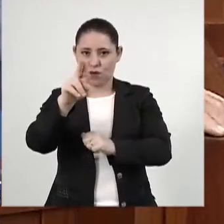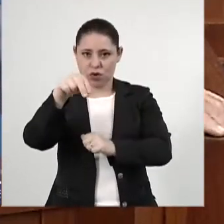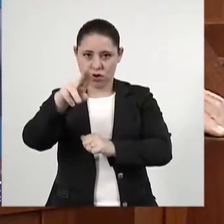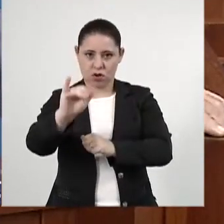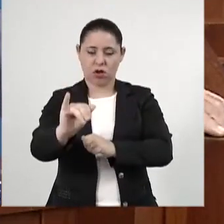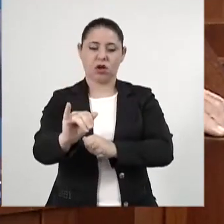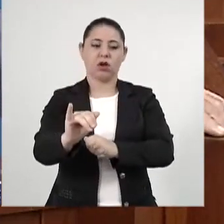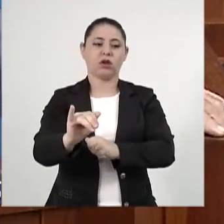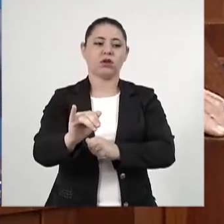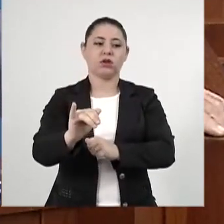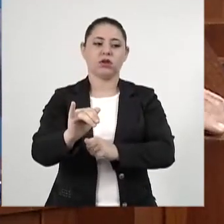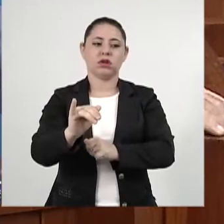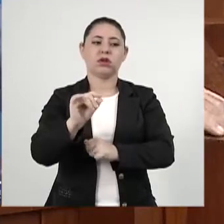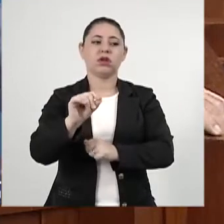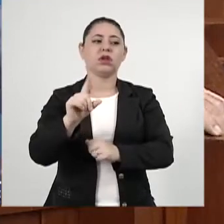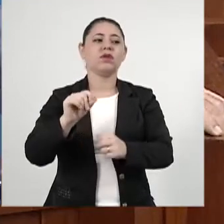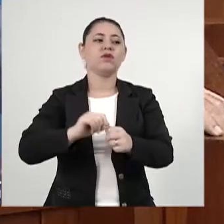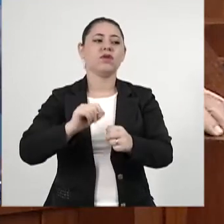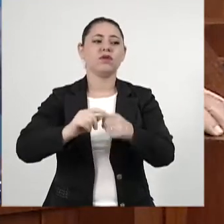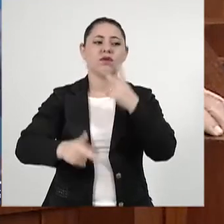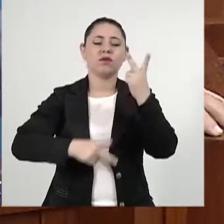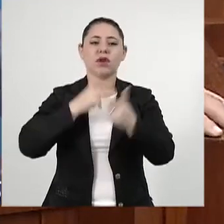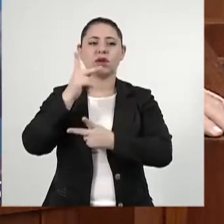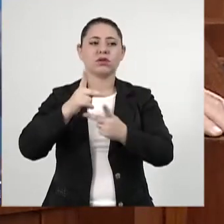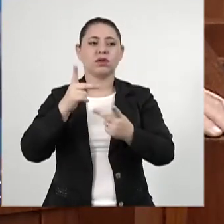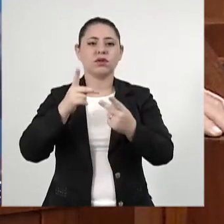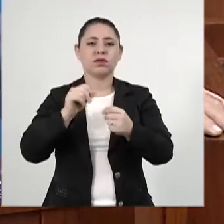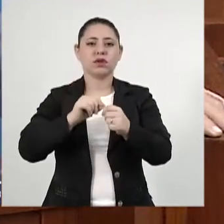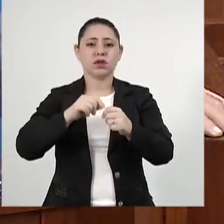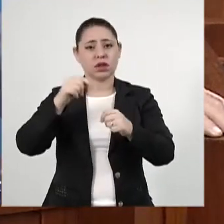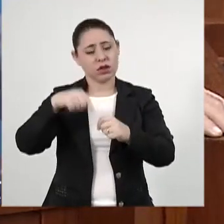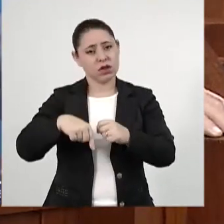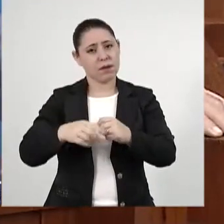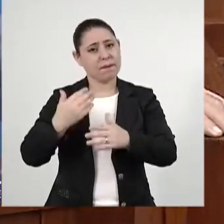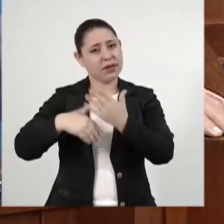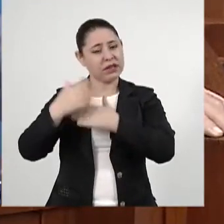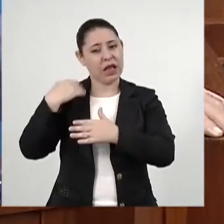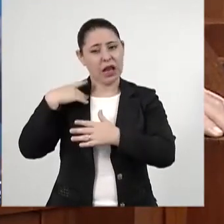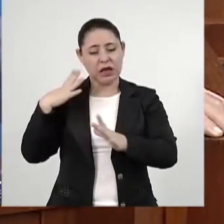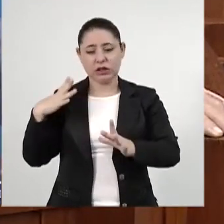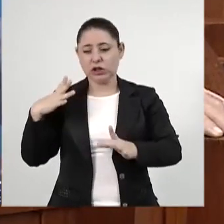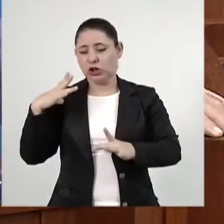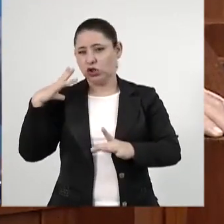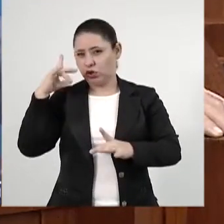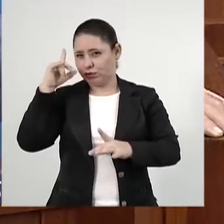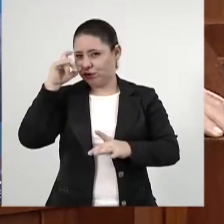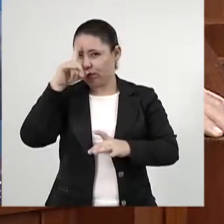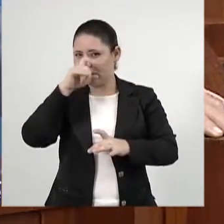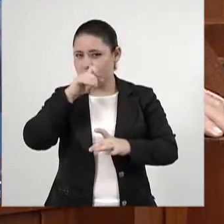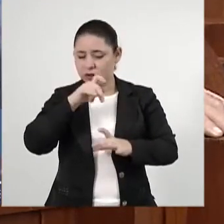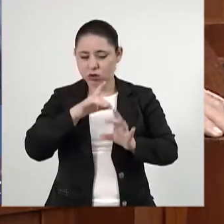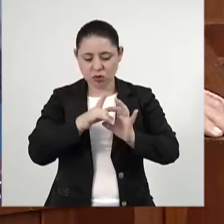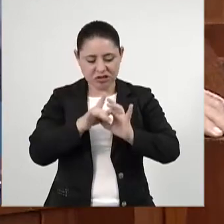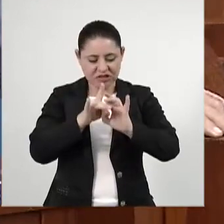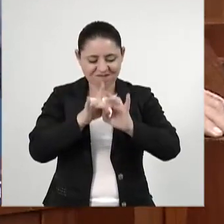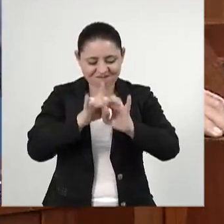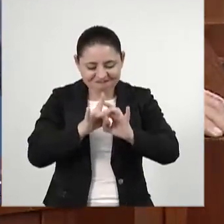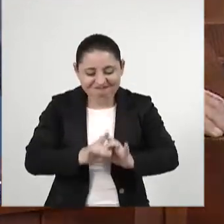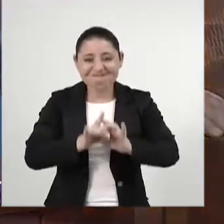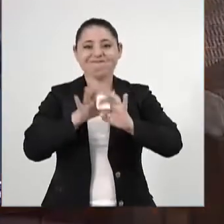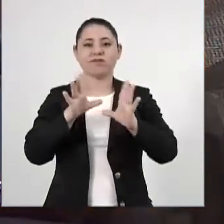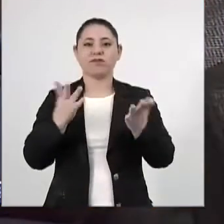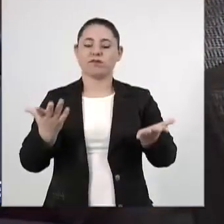disse, deputado, o que foi feito aqui no passado é muito bem amarrado, é muito difícil de desatar o nó. Desatar o